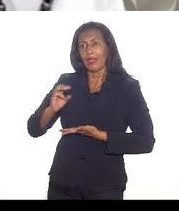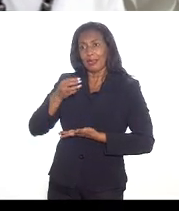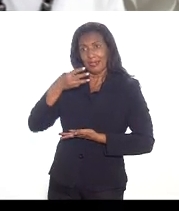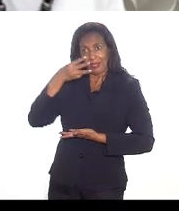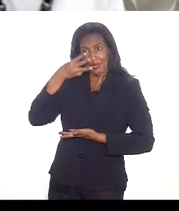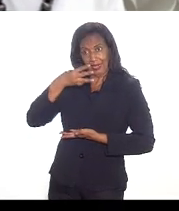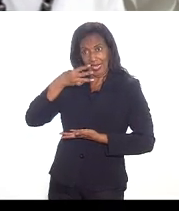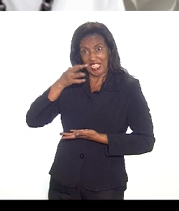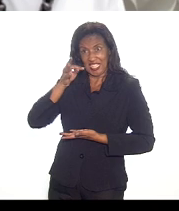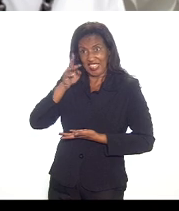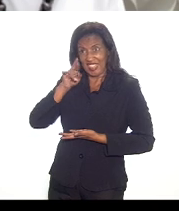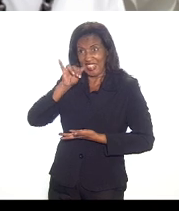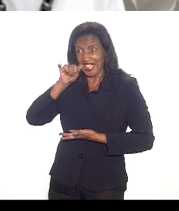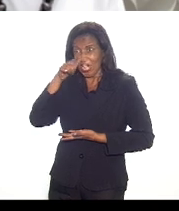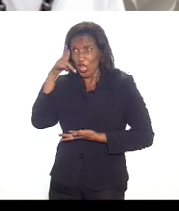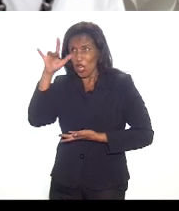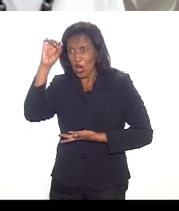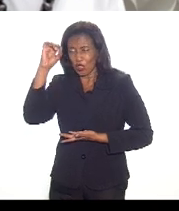$3 trilhões,